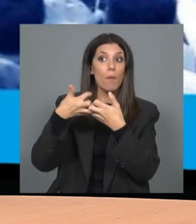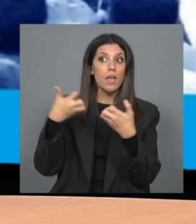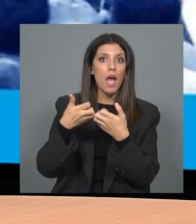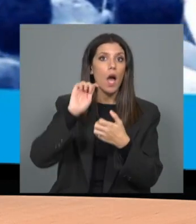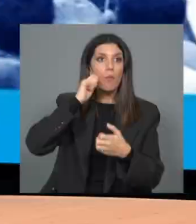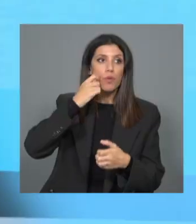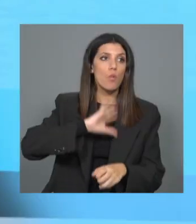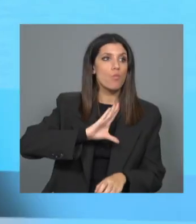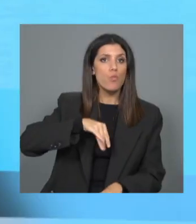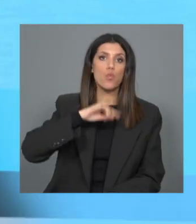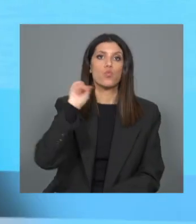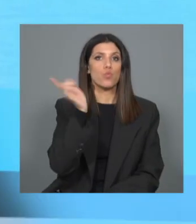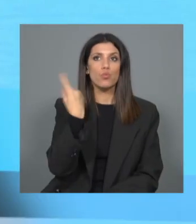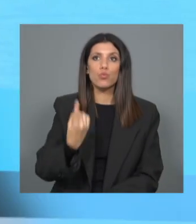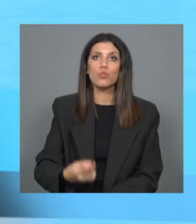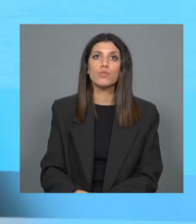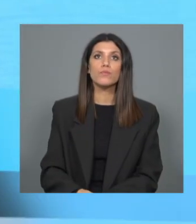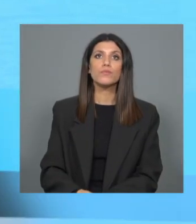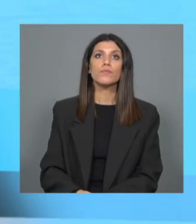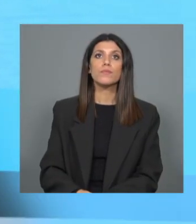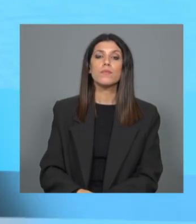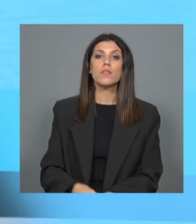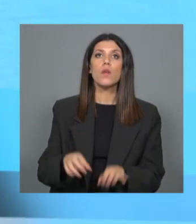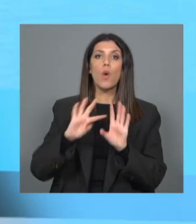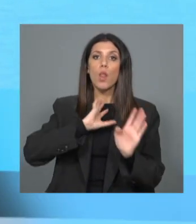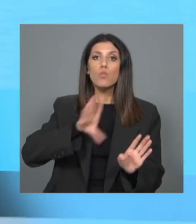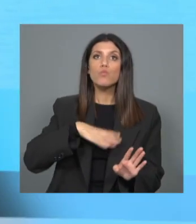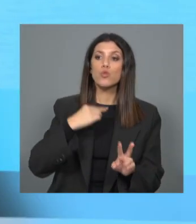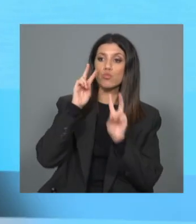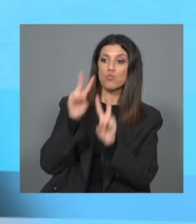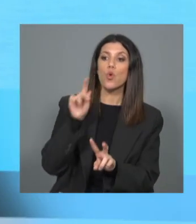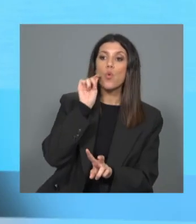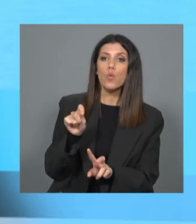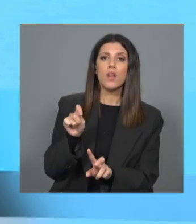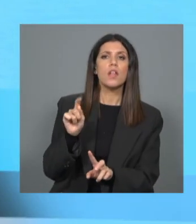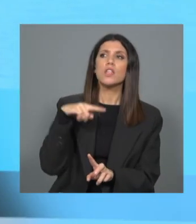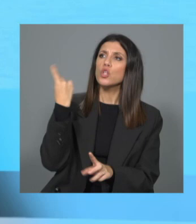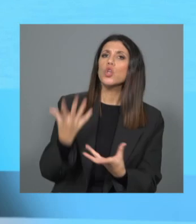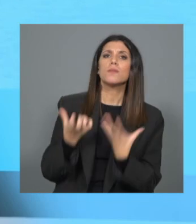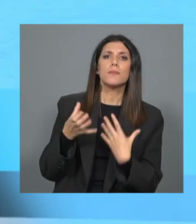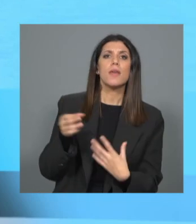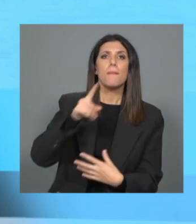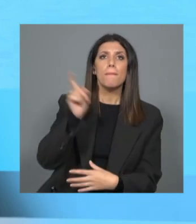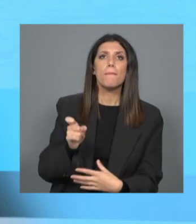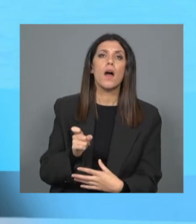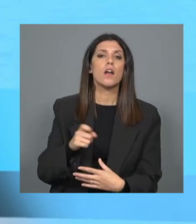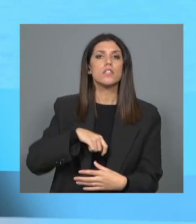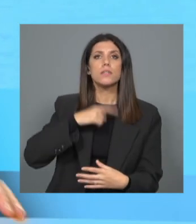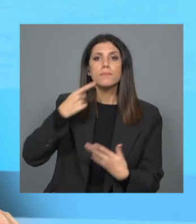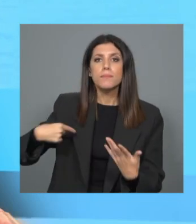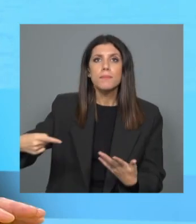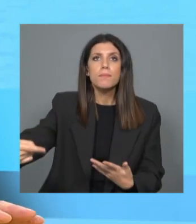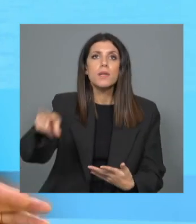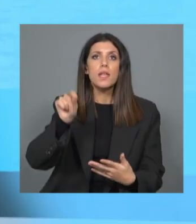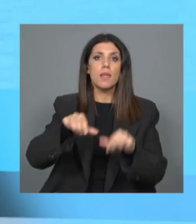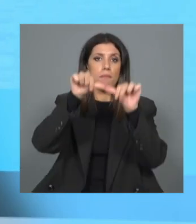De facto, esse envolvimento da comunidade internacional na causa da paz na Ucrânia foi recorrente, também a disponibilização da própria diplomacia do Vaticano, como